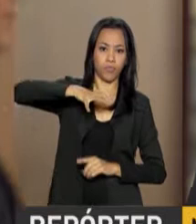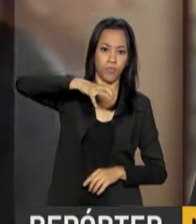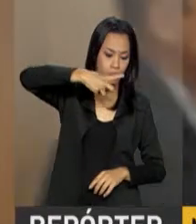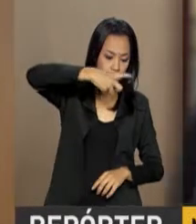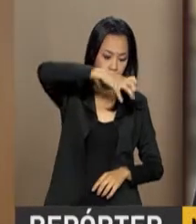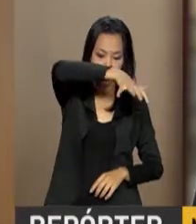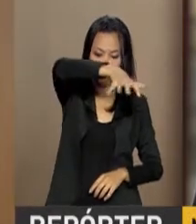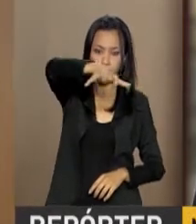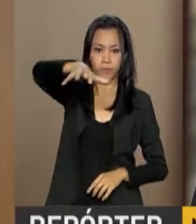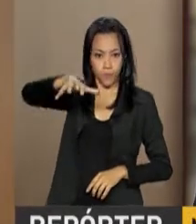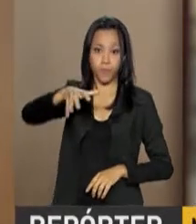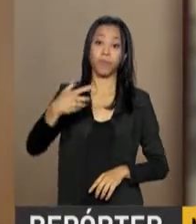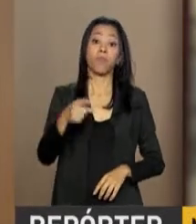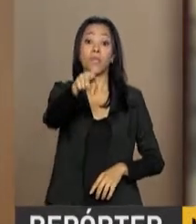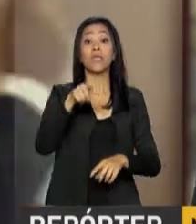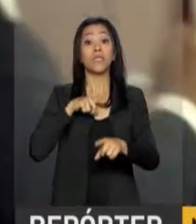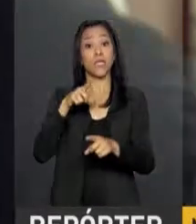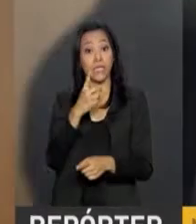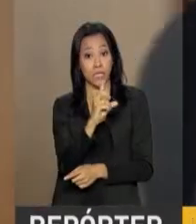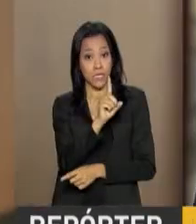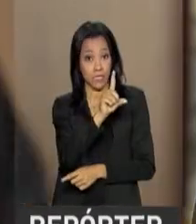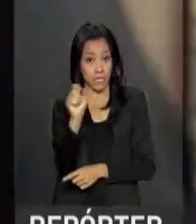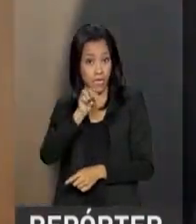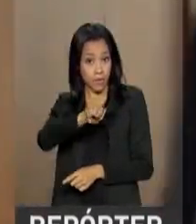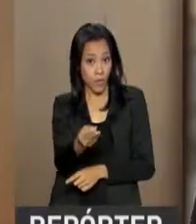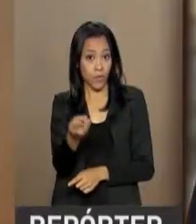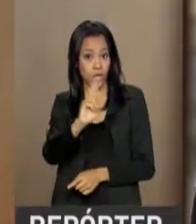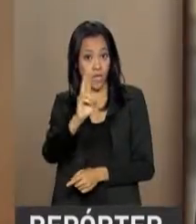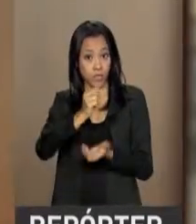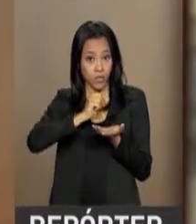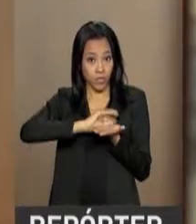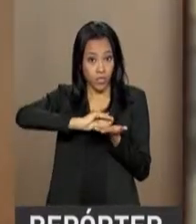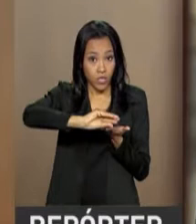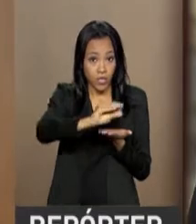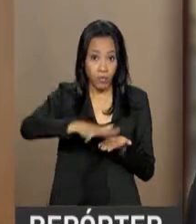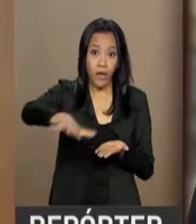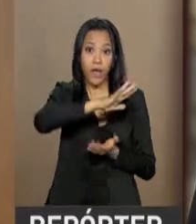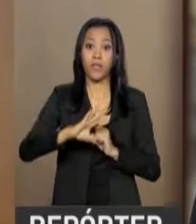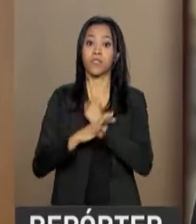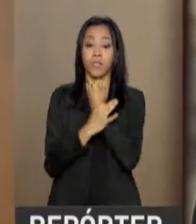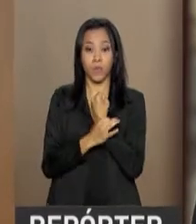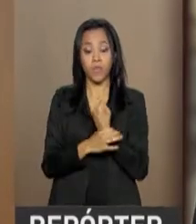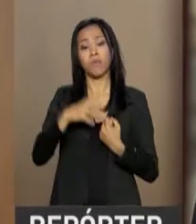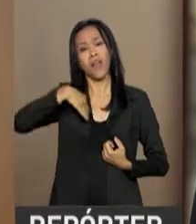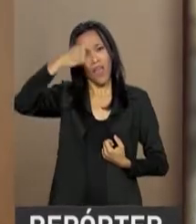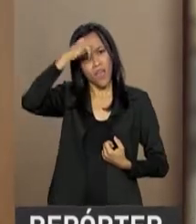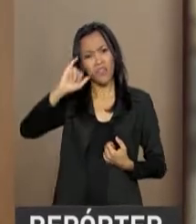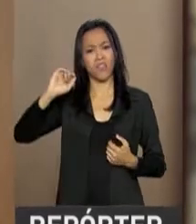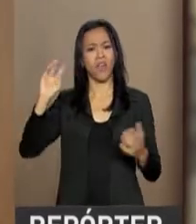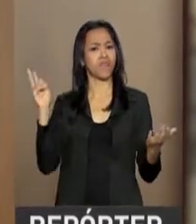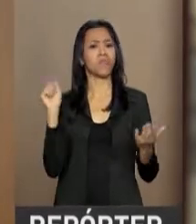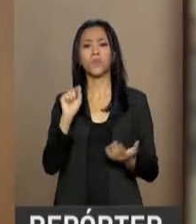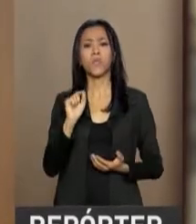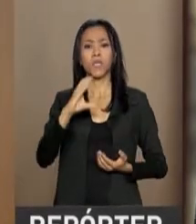de 100 milhões de reais do ministério extraordinário da segurança pública para ações de prevenção ao crime boa